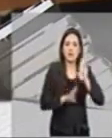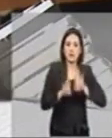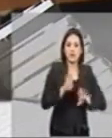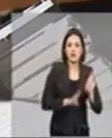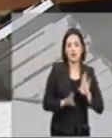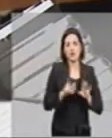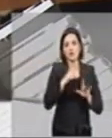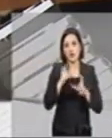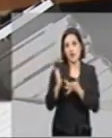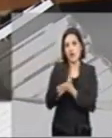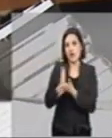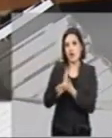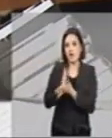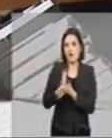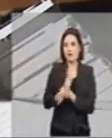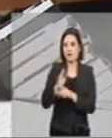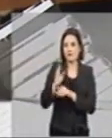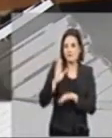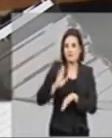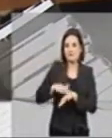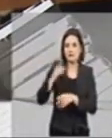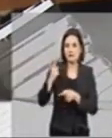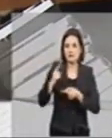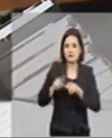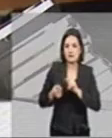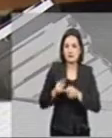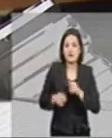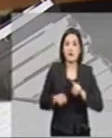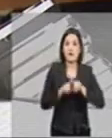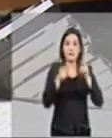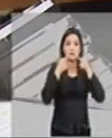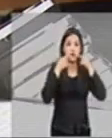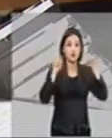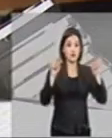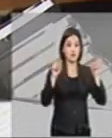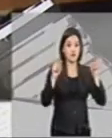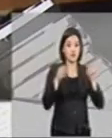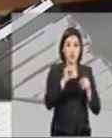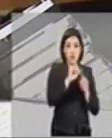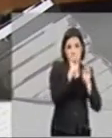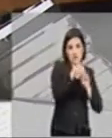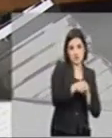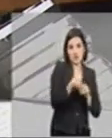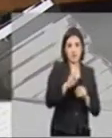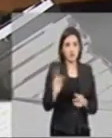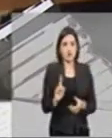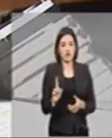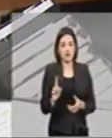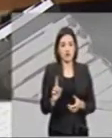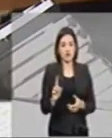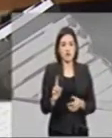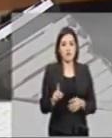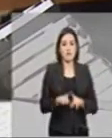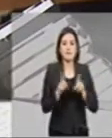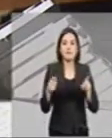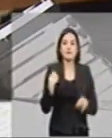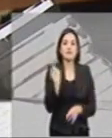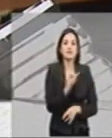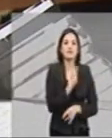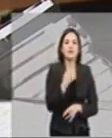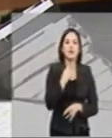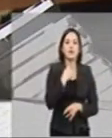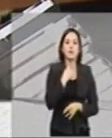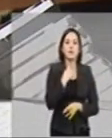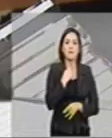mais complexas. E a reclamação é uma via de mão única, ou é procedente ou improcedente. Nós não podemos, data